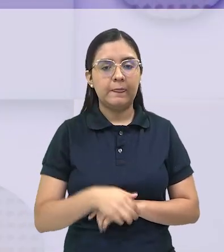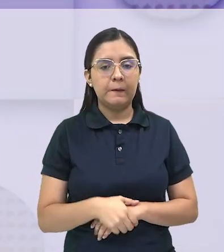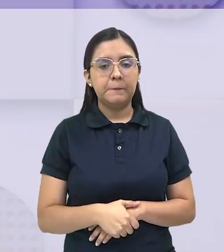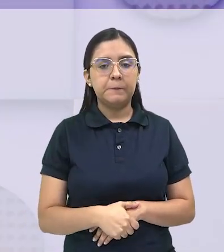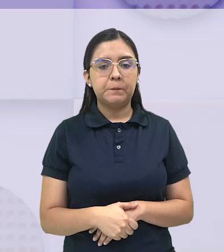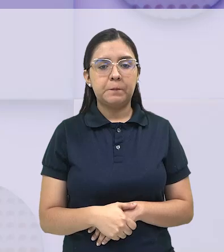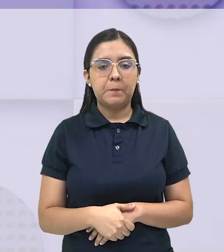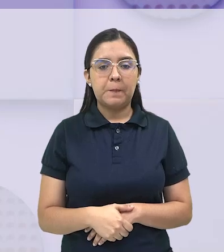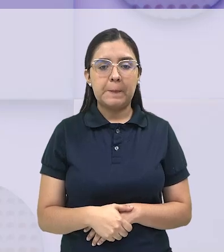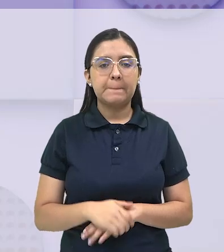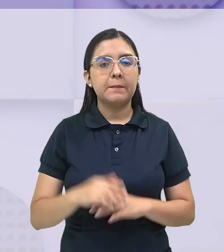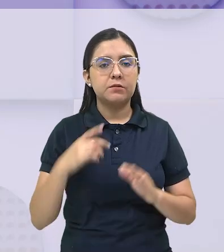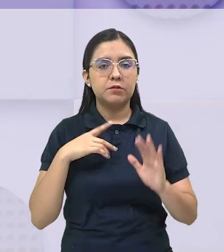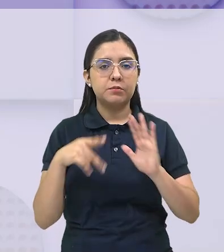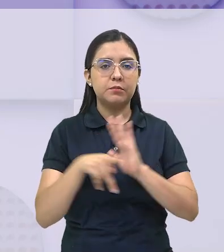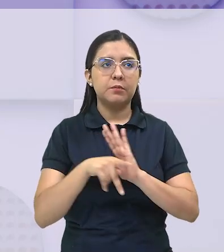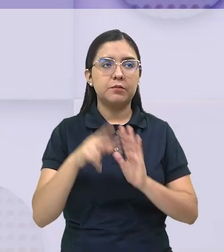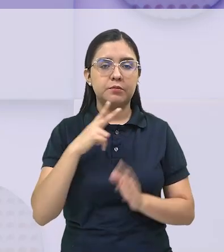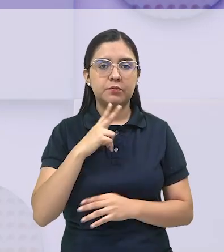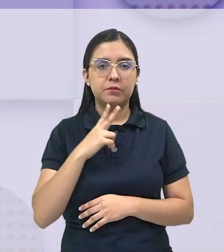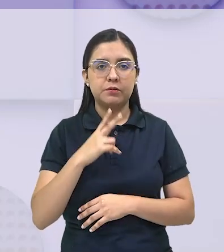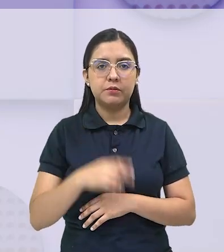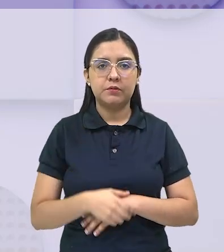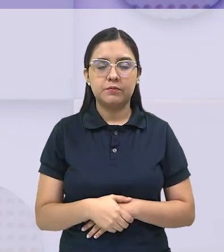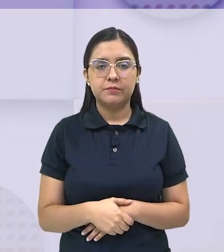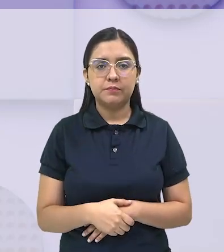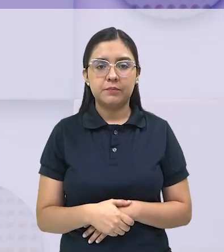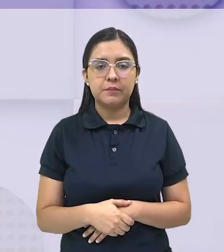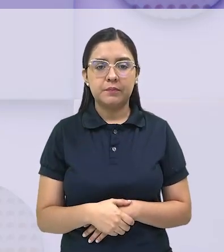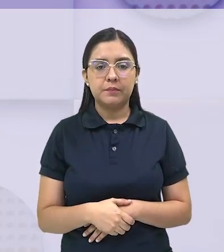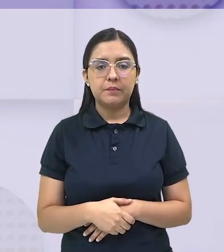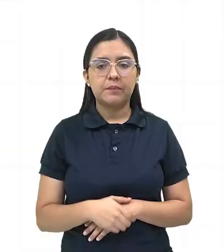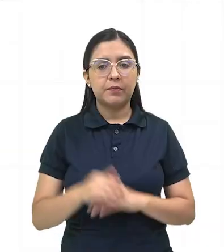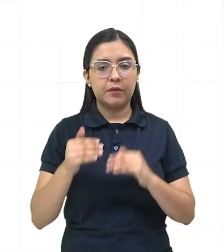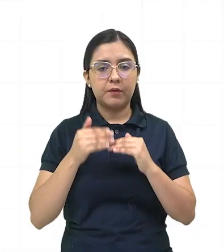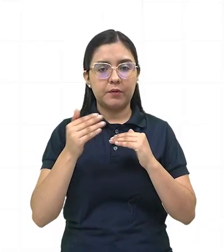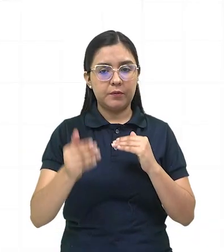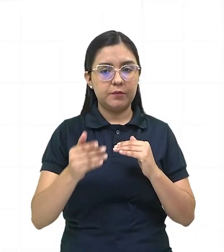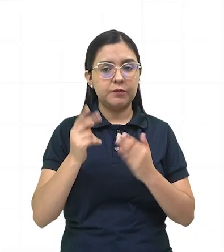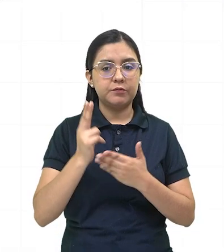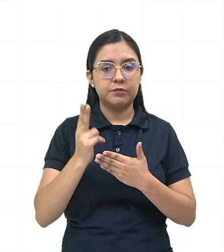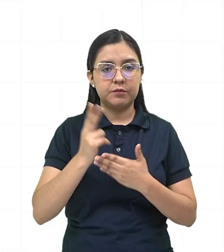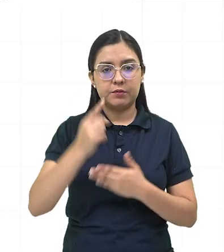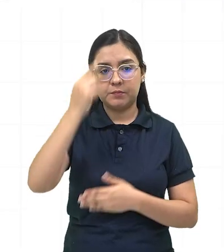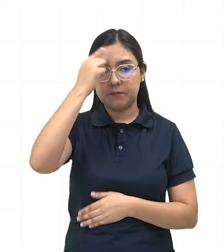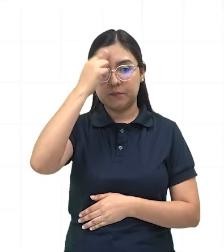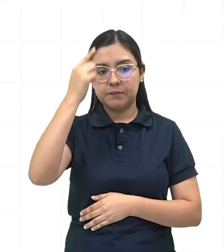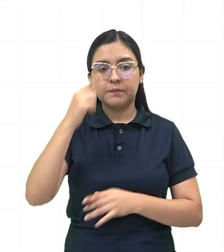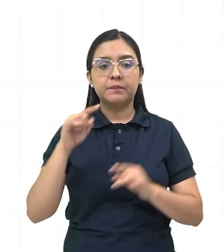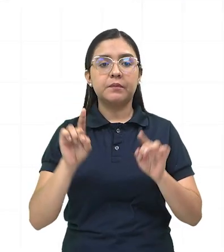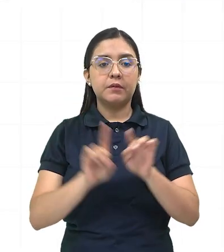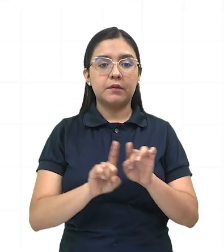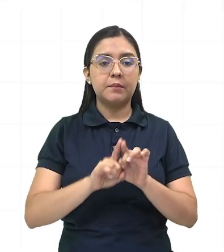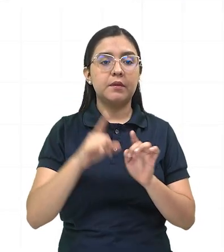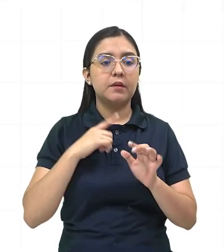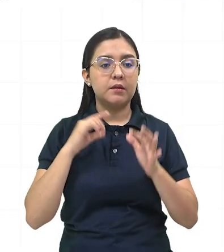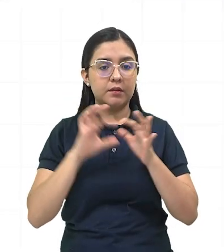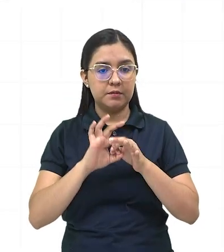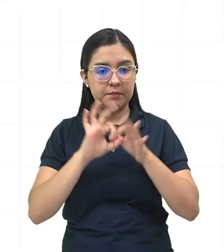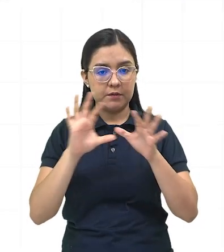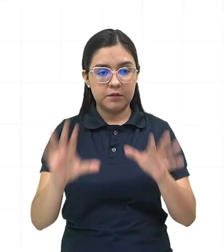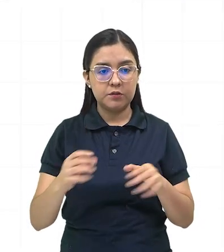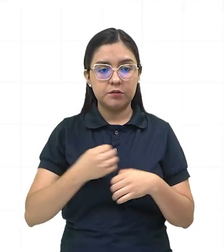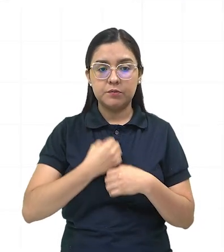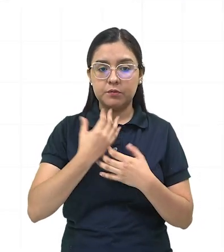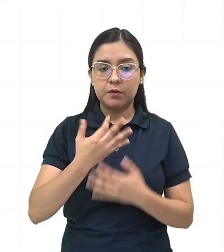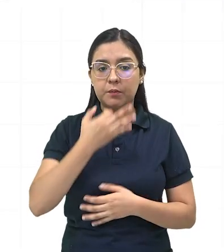atacada nas suas individualidades. Olha aí, continuando esse pensamento. Assim como temos a liberdade de